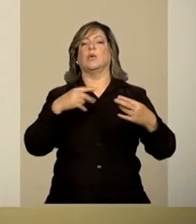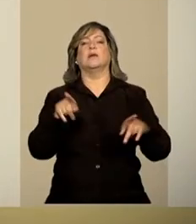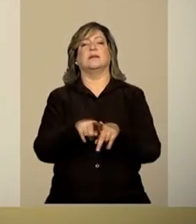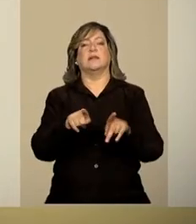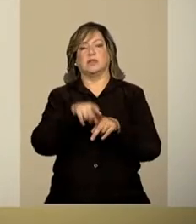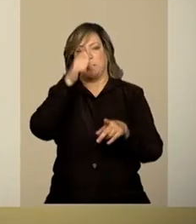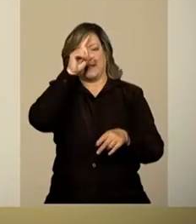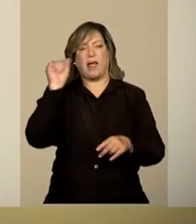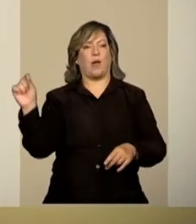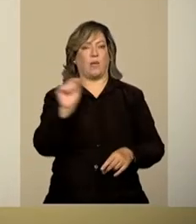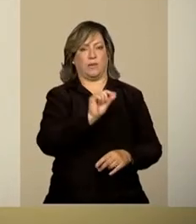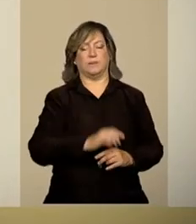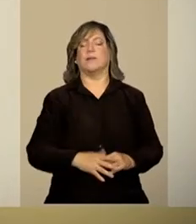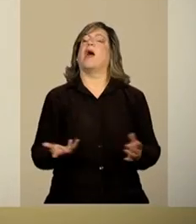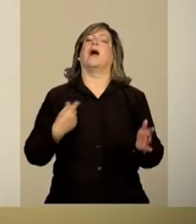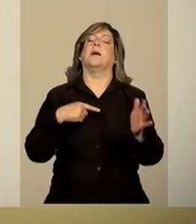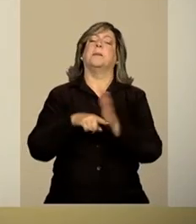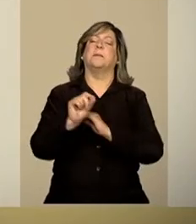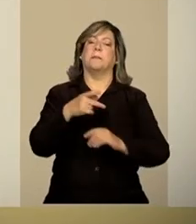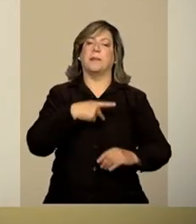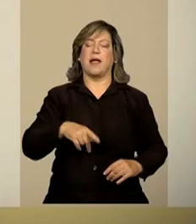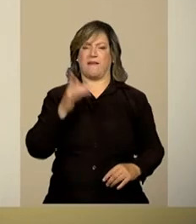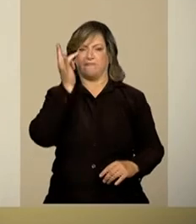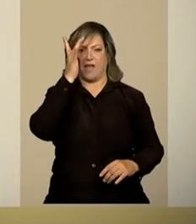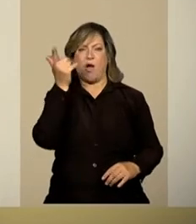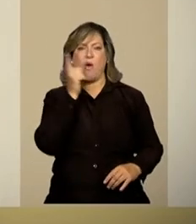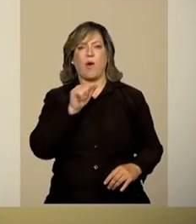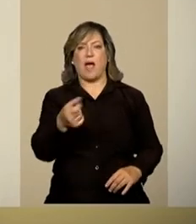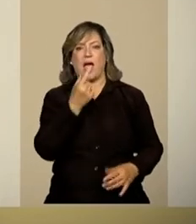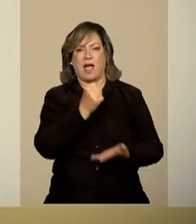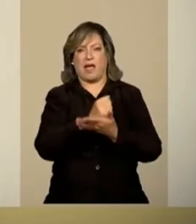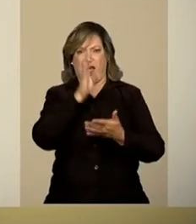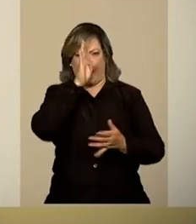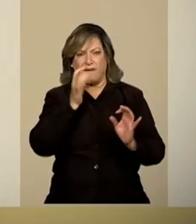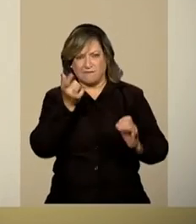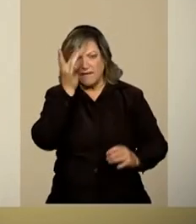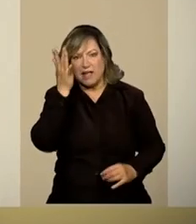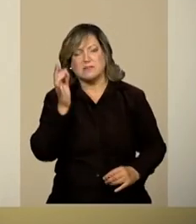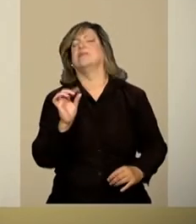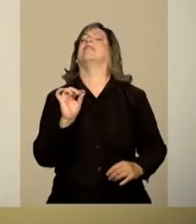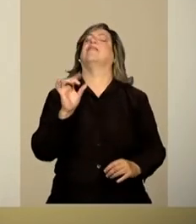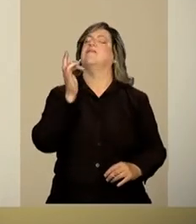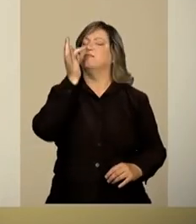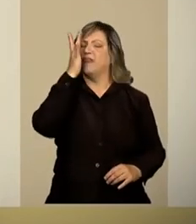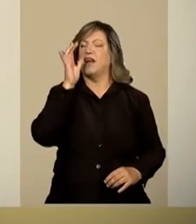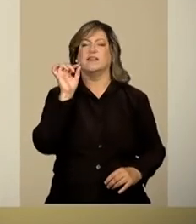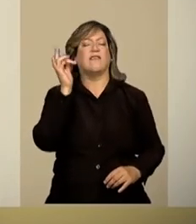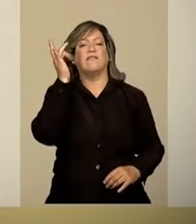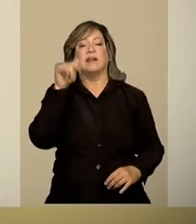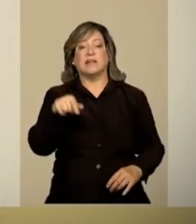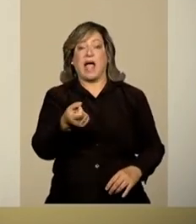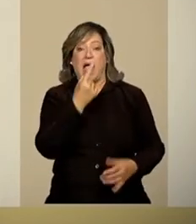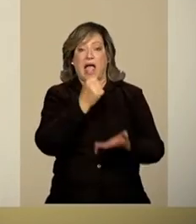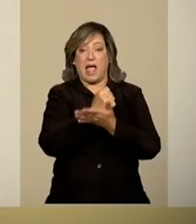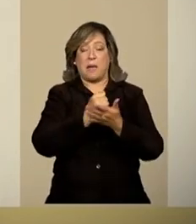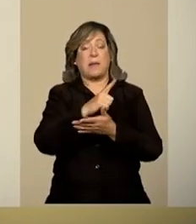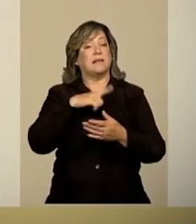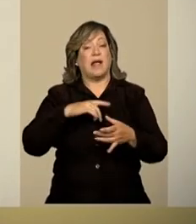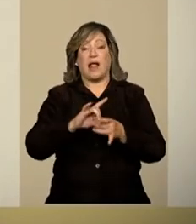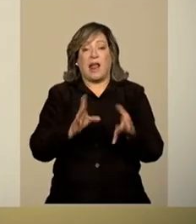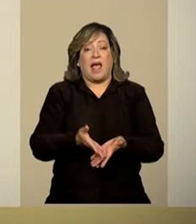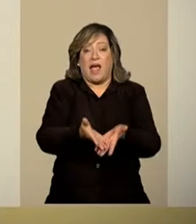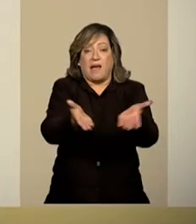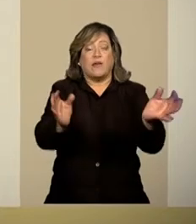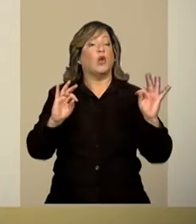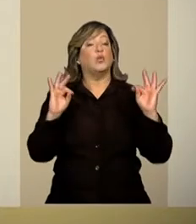agora conta para a gente apresenta é fácil conseguir o remédio de graça é muito fácil Max os medicamentos estão disponíveis